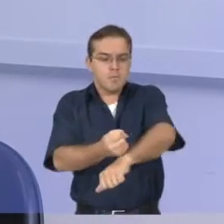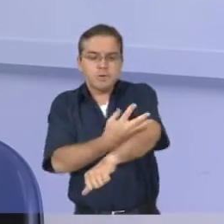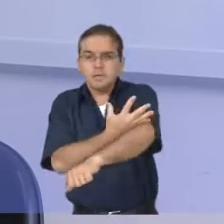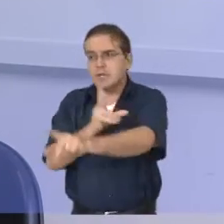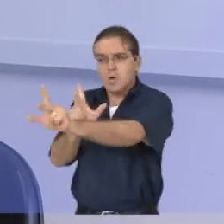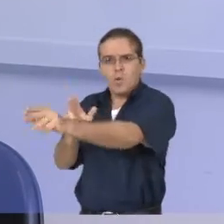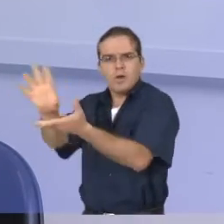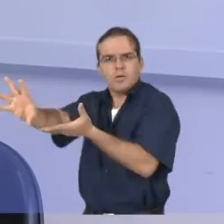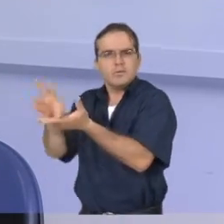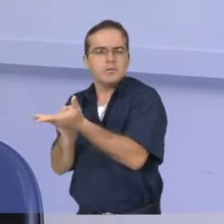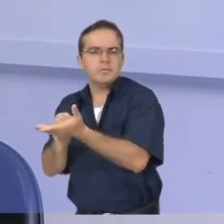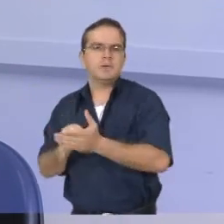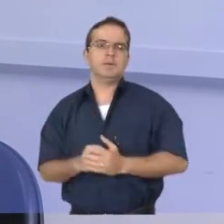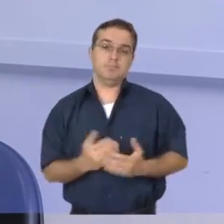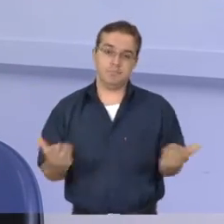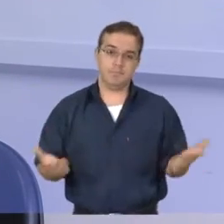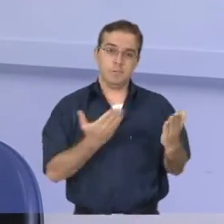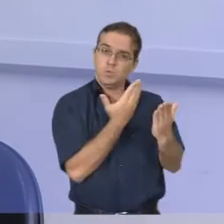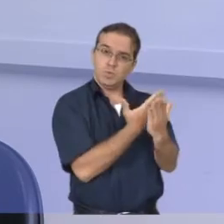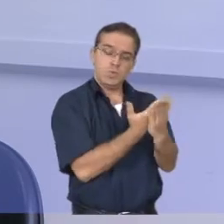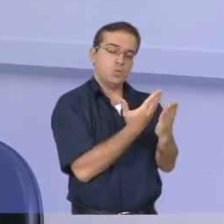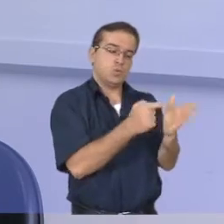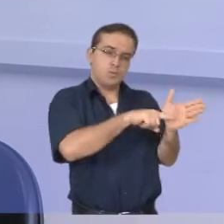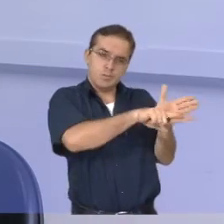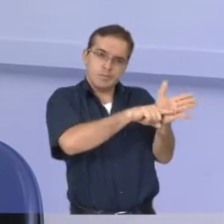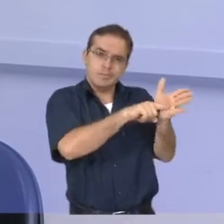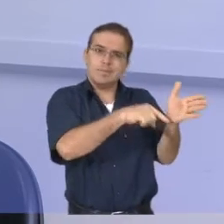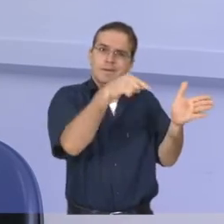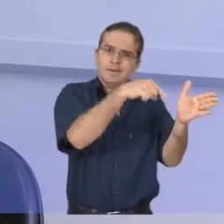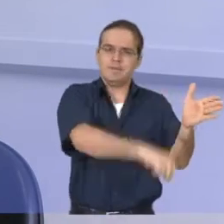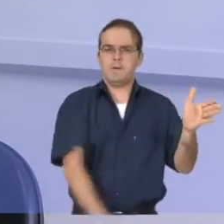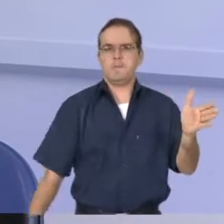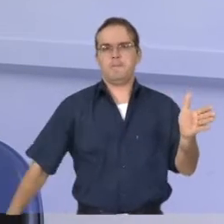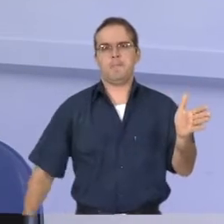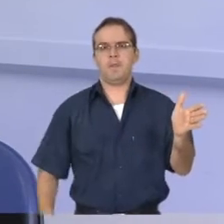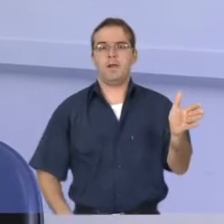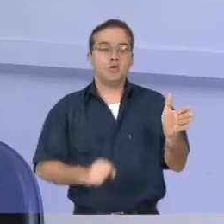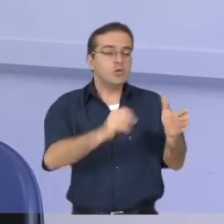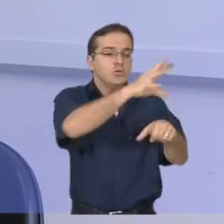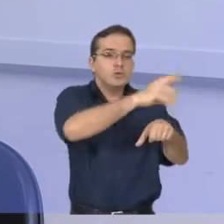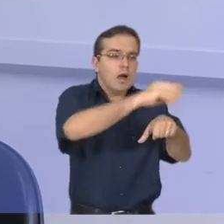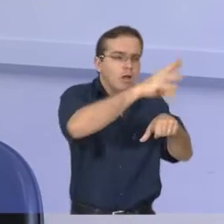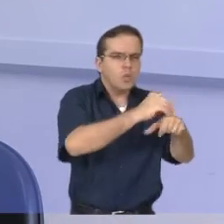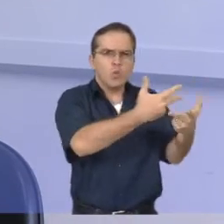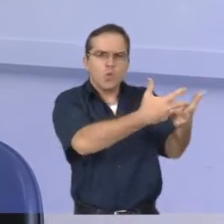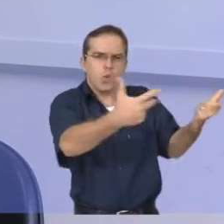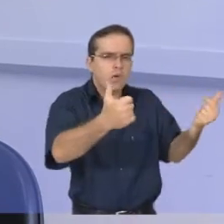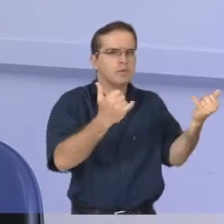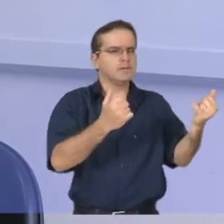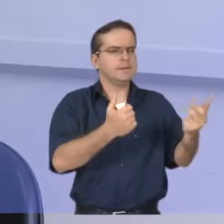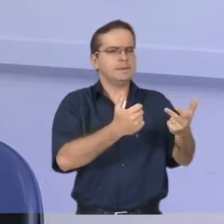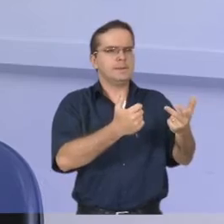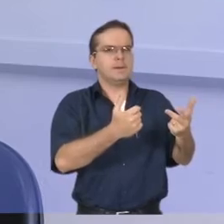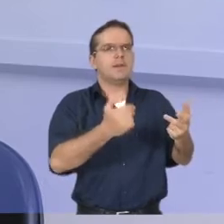se investigar esse tema é exatamente porque nós podemos, a partir dos dados que nós coletamos, nós podemos compreender melhor como se